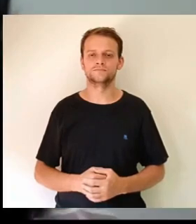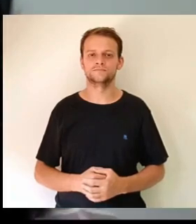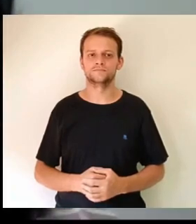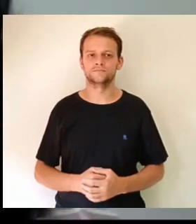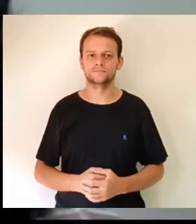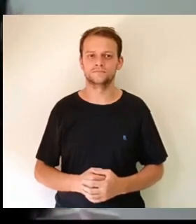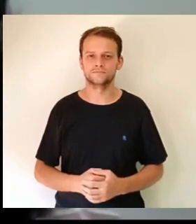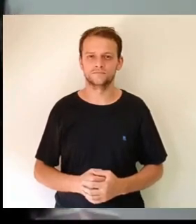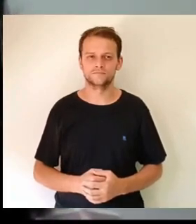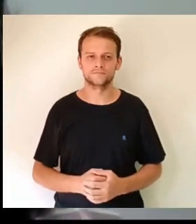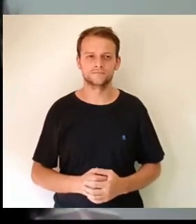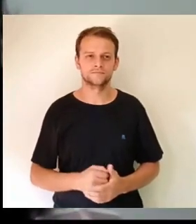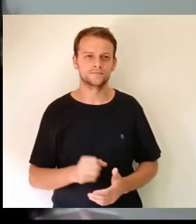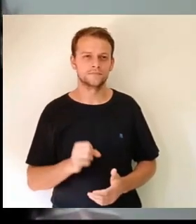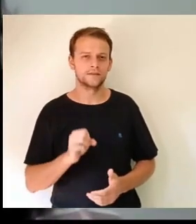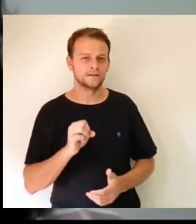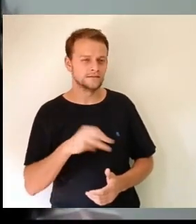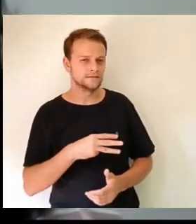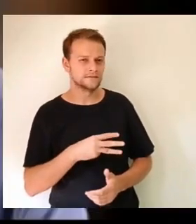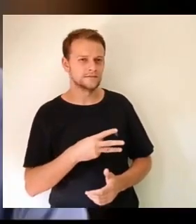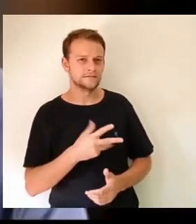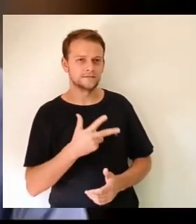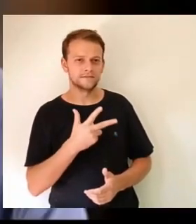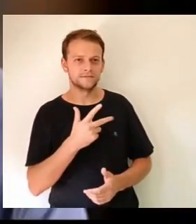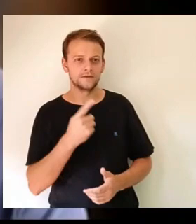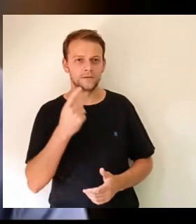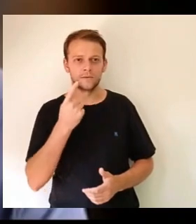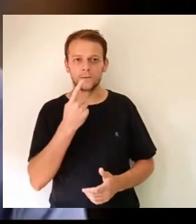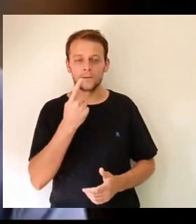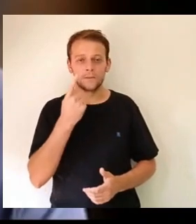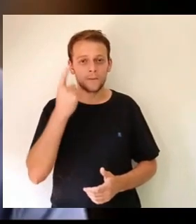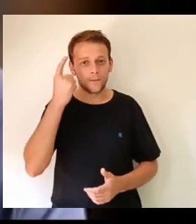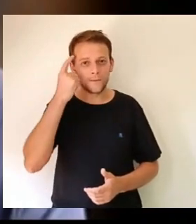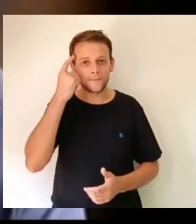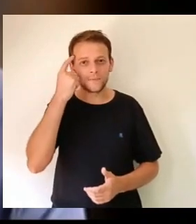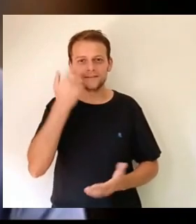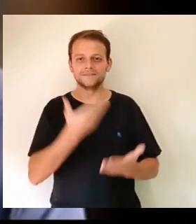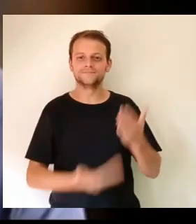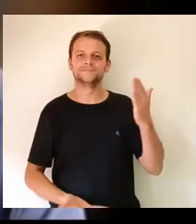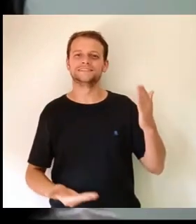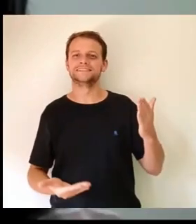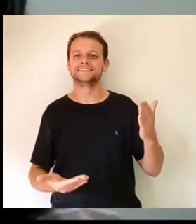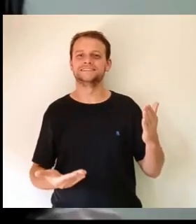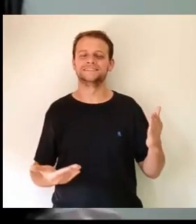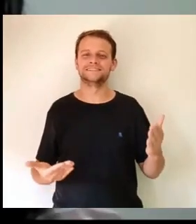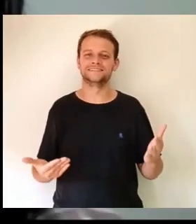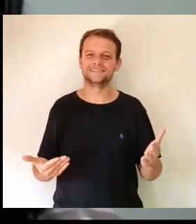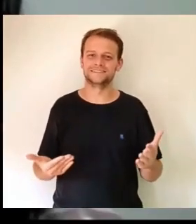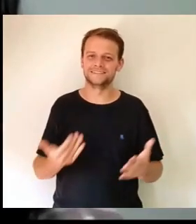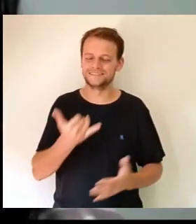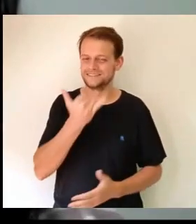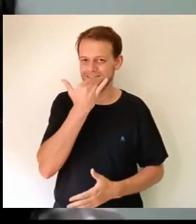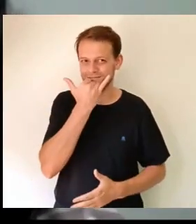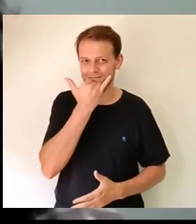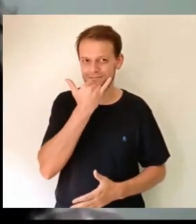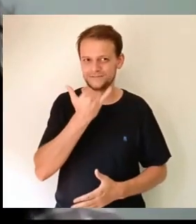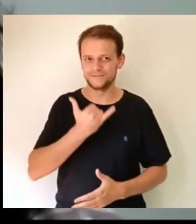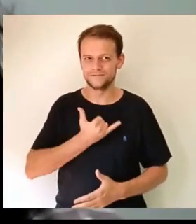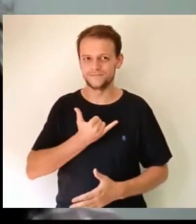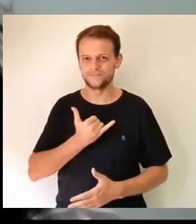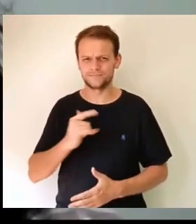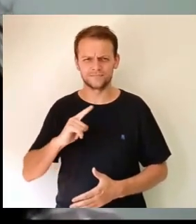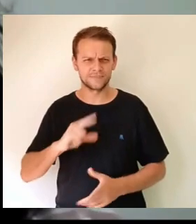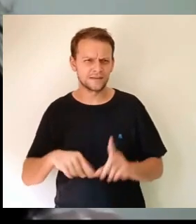Roger, Você você está abriu? aí? Eu tô, mas eu achei que ia cair a reunião. Caiu a linha, mas voltou. Ah,